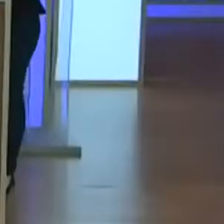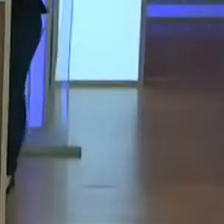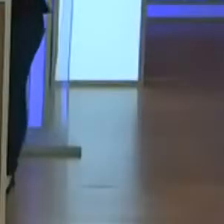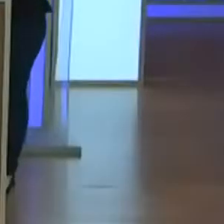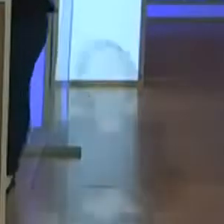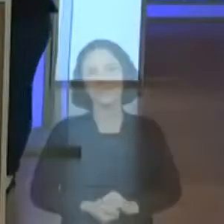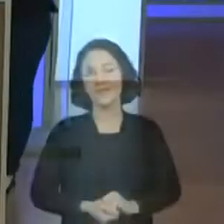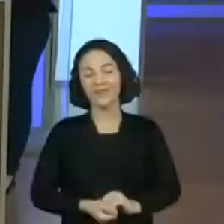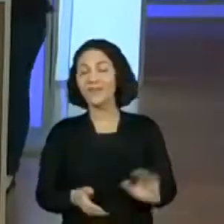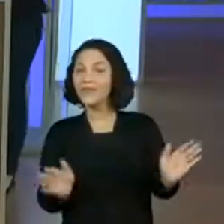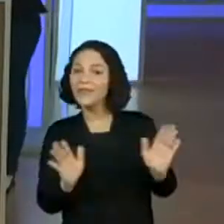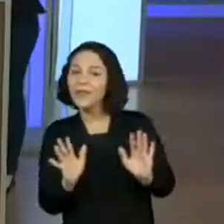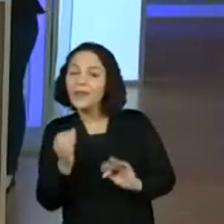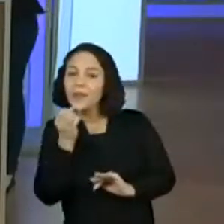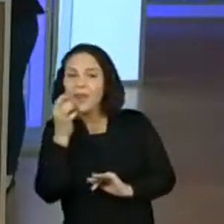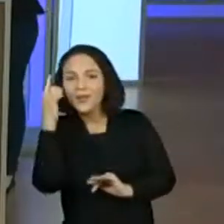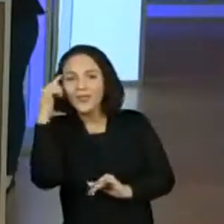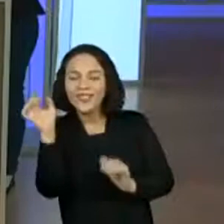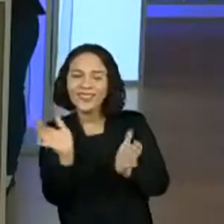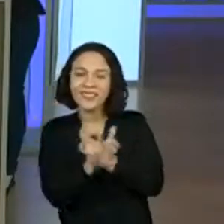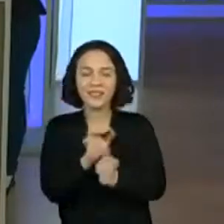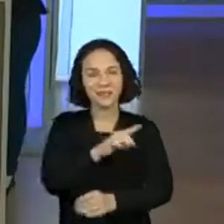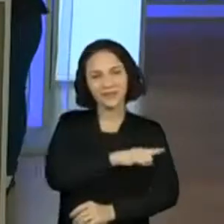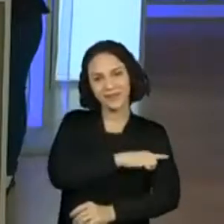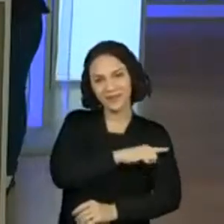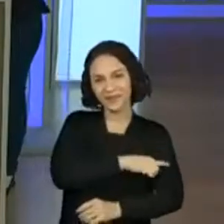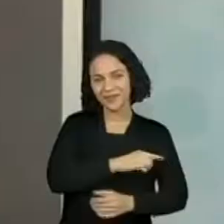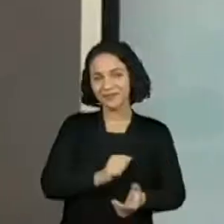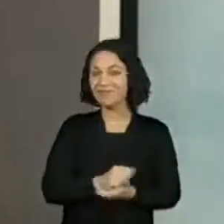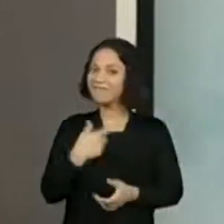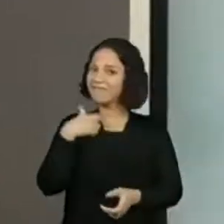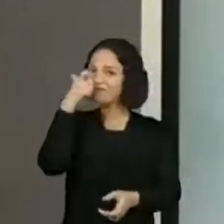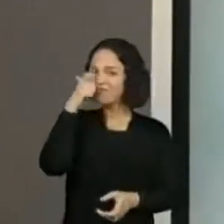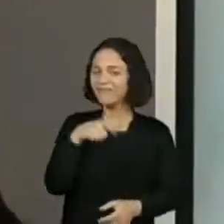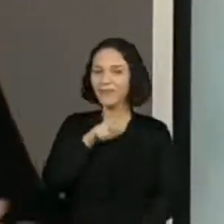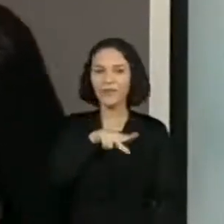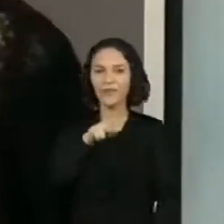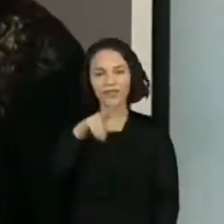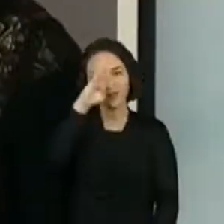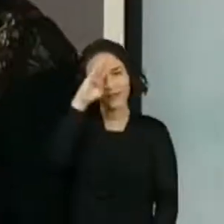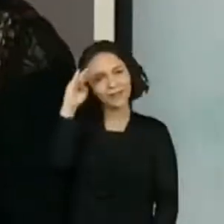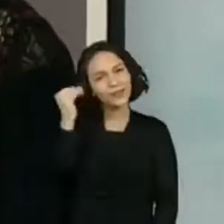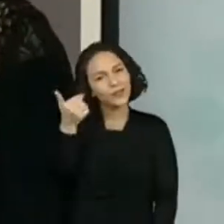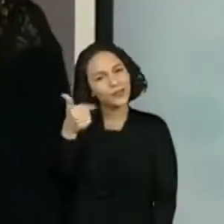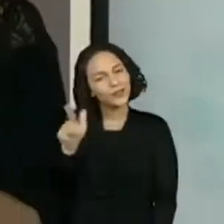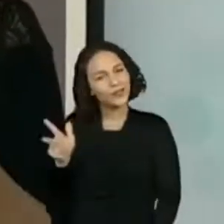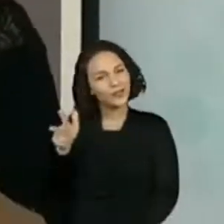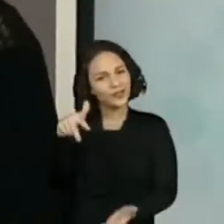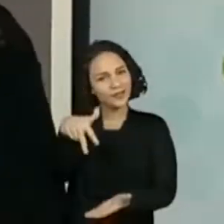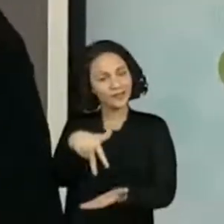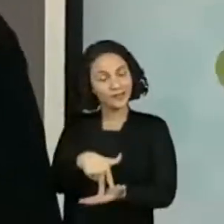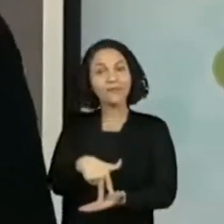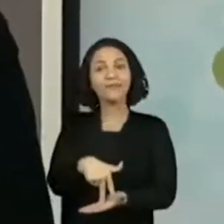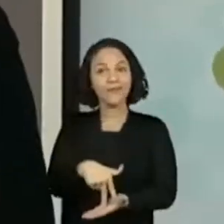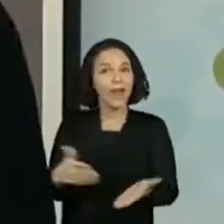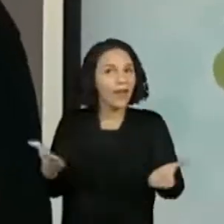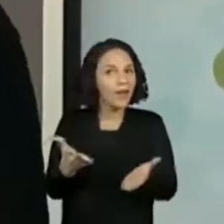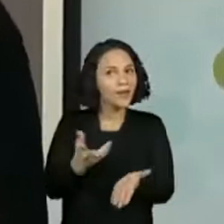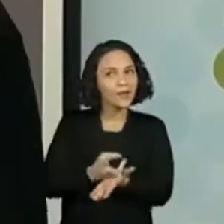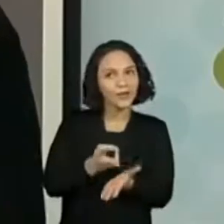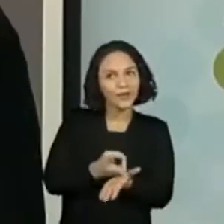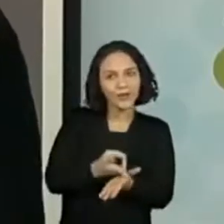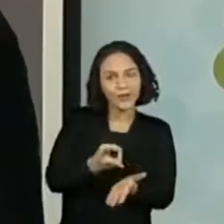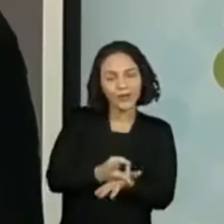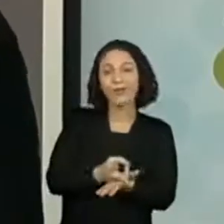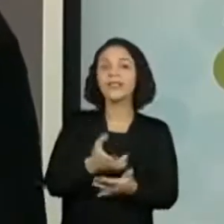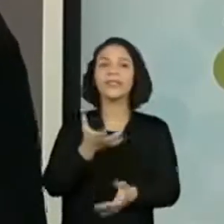Bom dia, turminha do primeiro ano. Professora Regiane, mais uma vez aqui. A gente vai continuar na disciplina